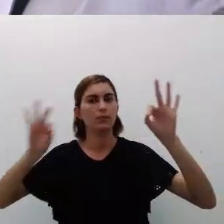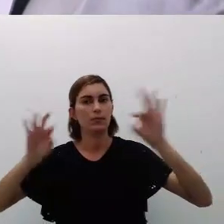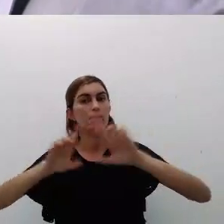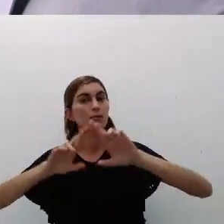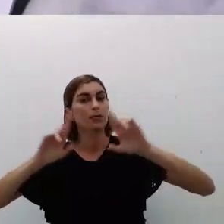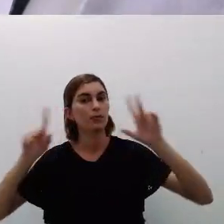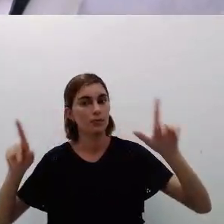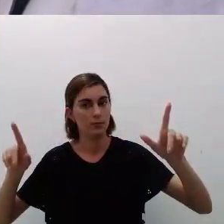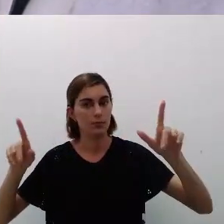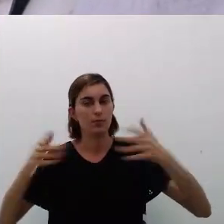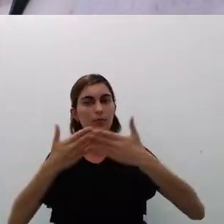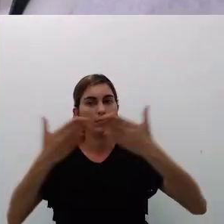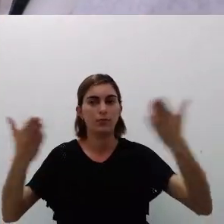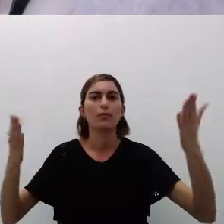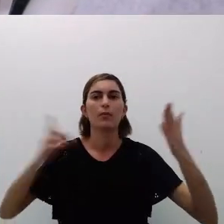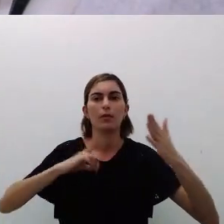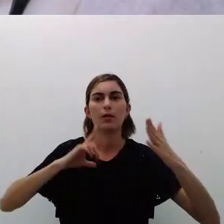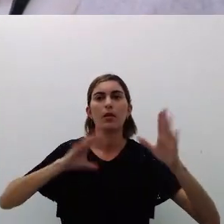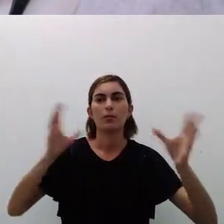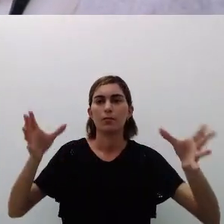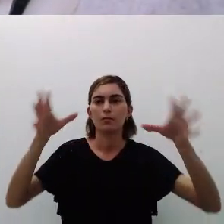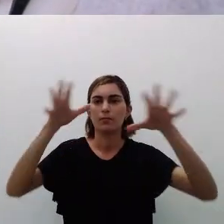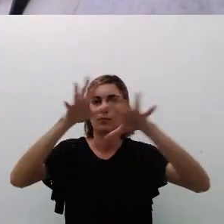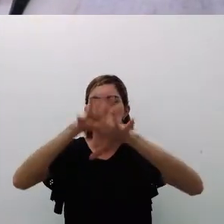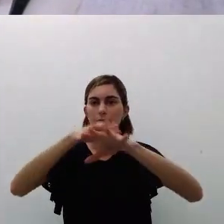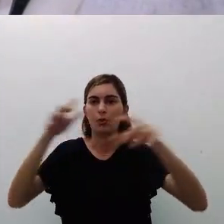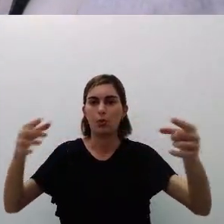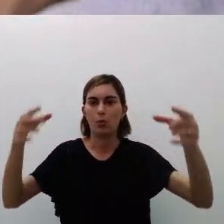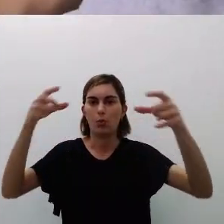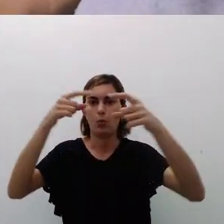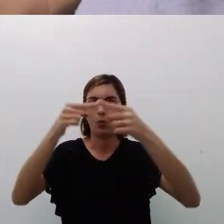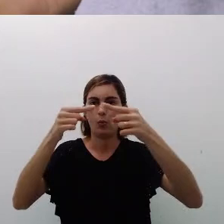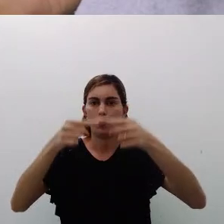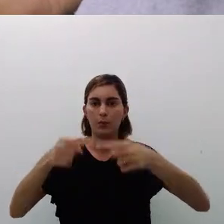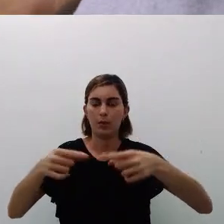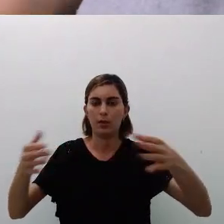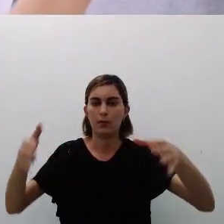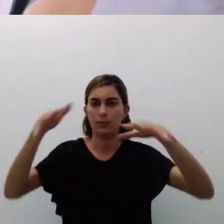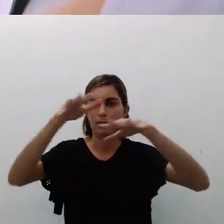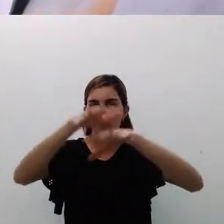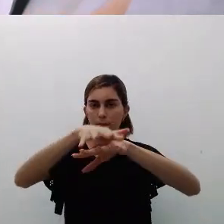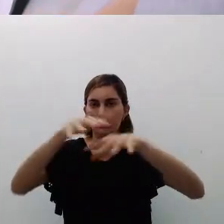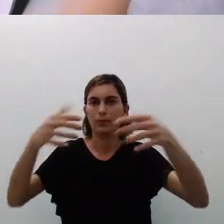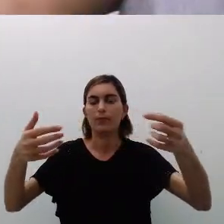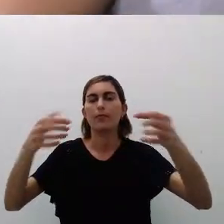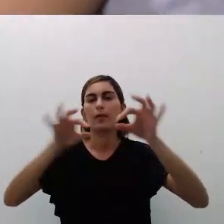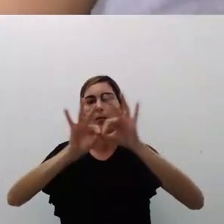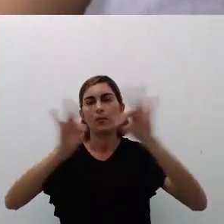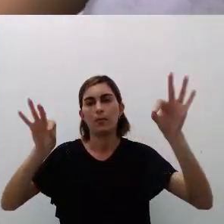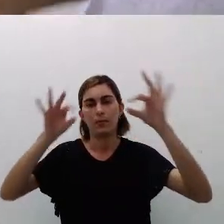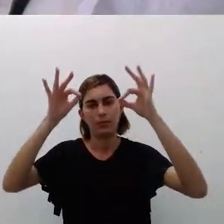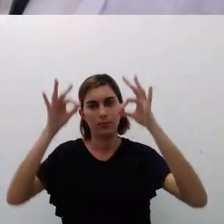esse espaço, tanto se encaixa na medida das regras dos terços,